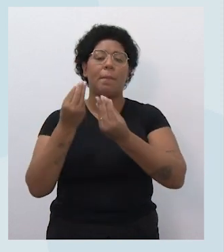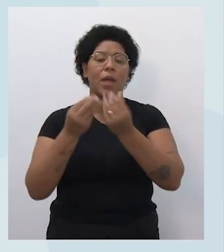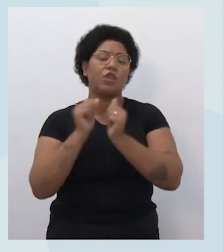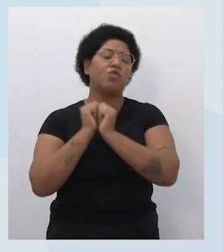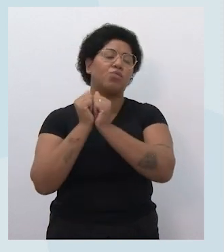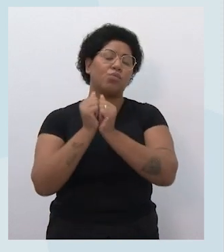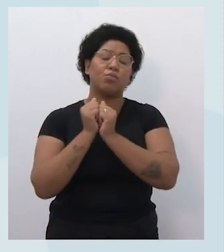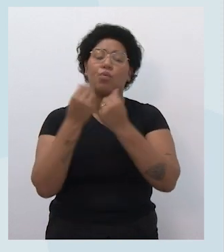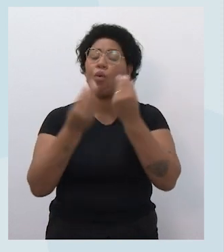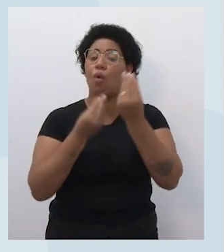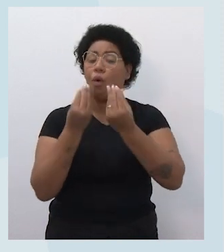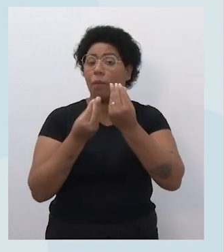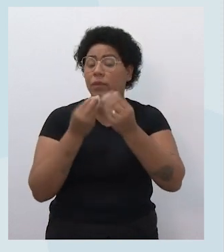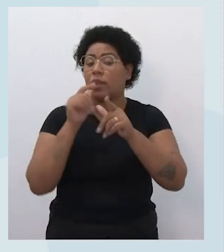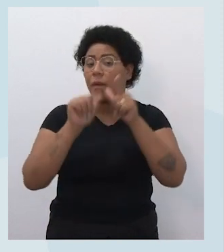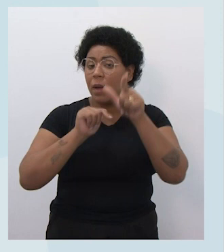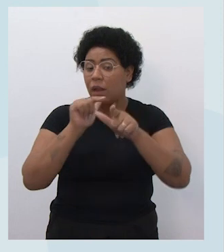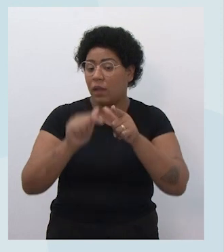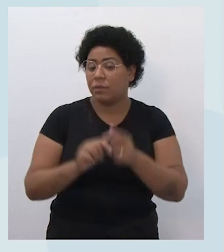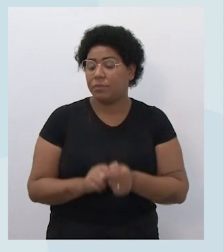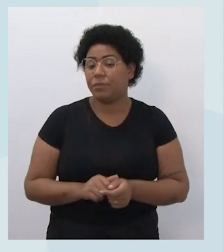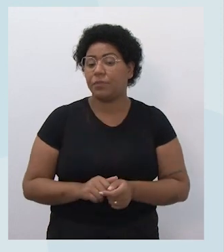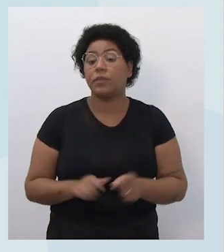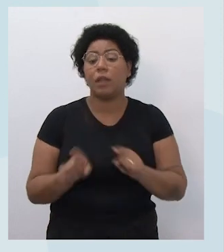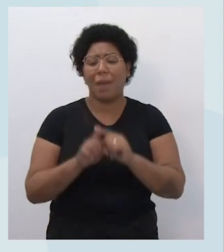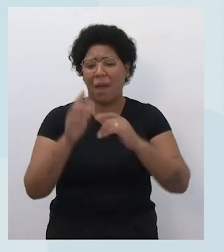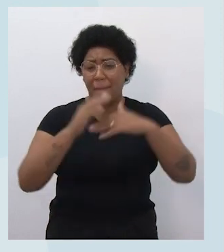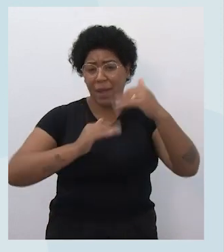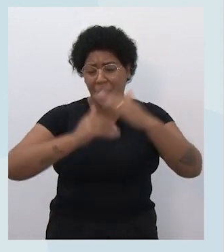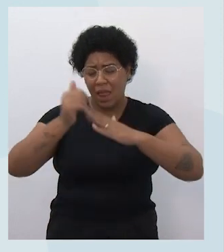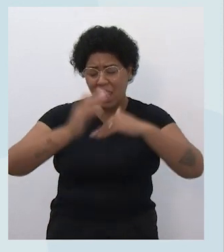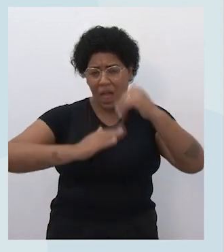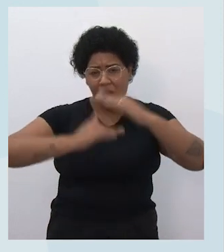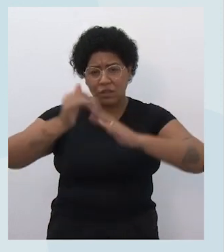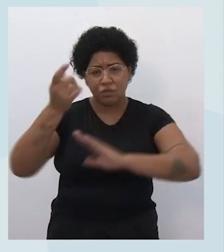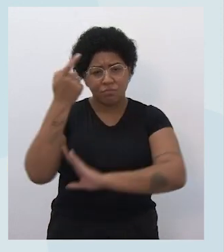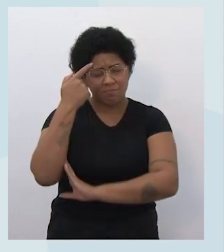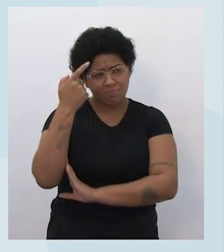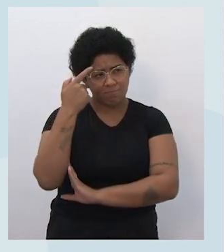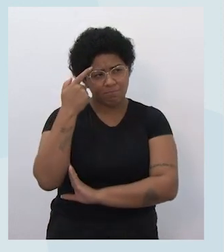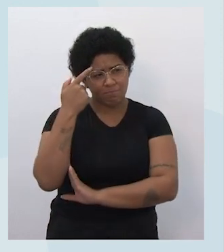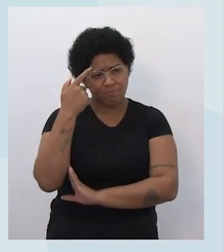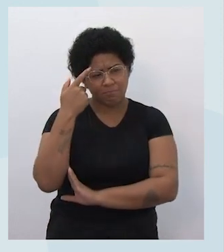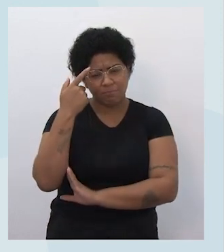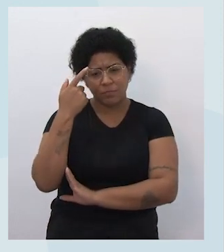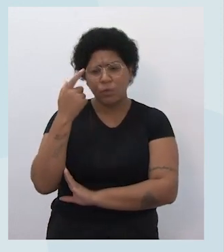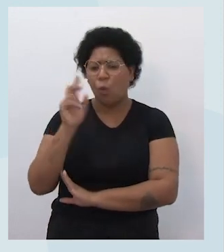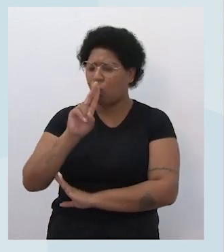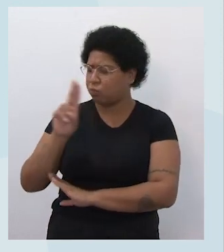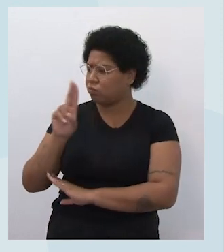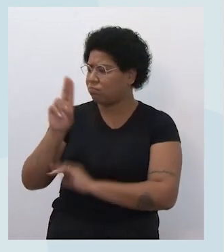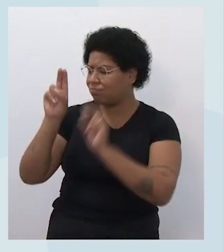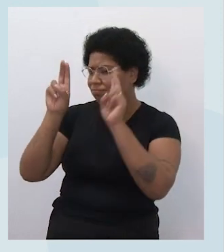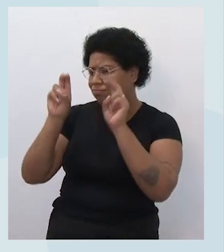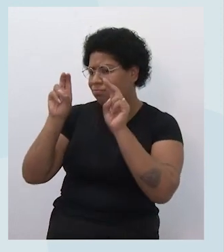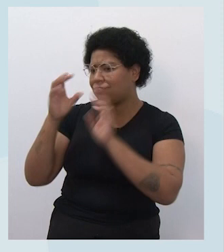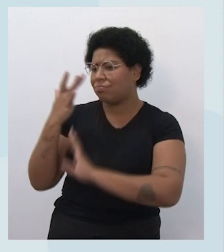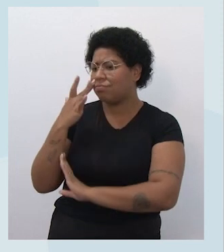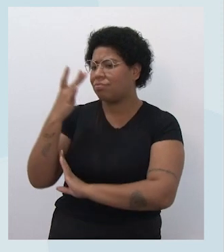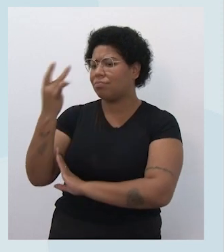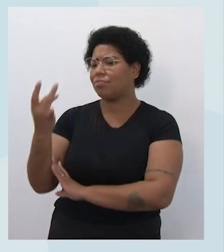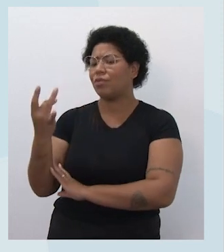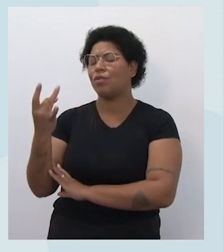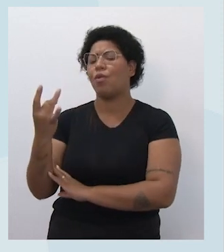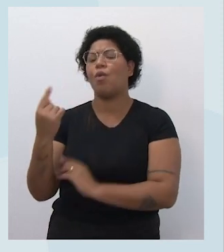também docentes, né? A habilidade de pensamento, esse termo me chamou a atenção nas minhas pesquisas, né, e eu fui ver o